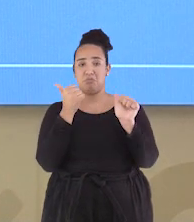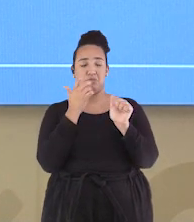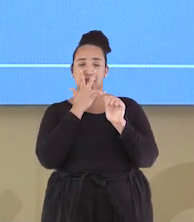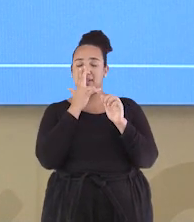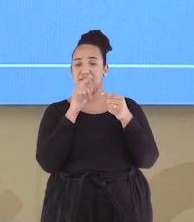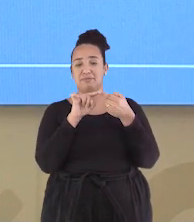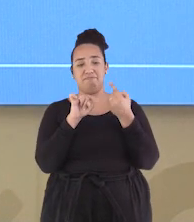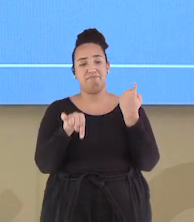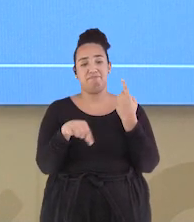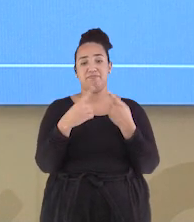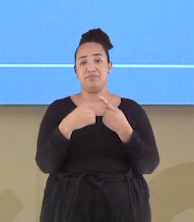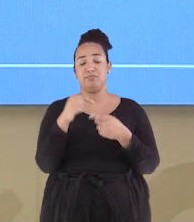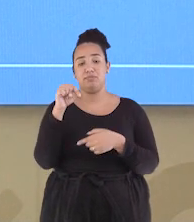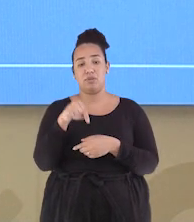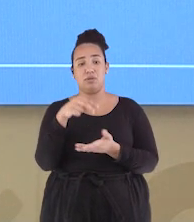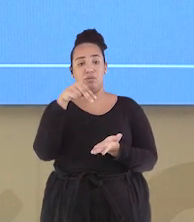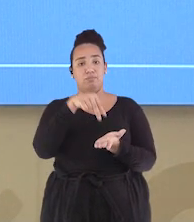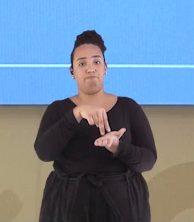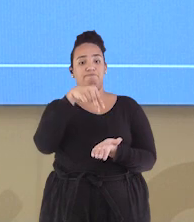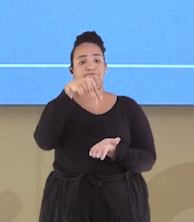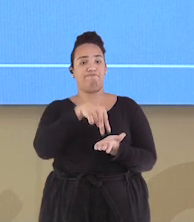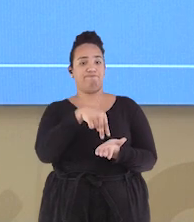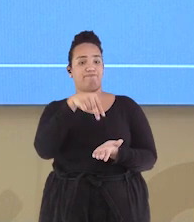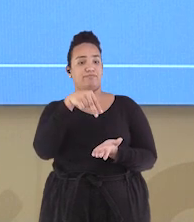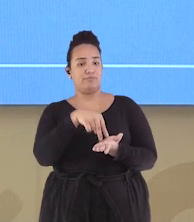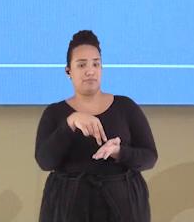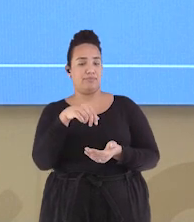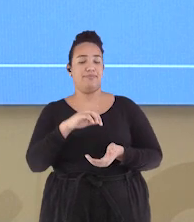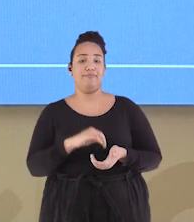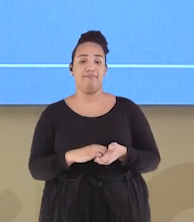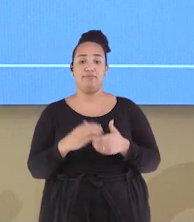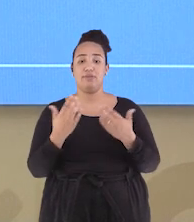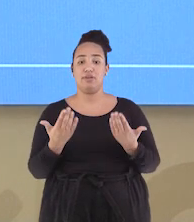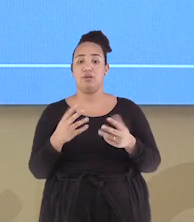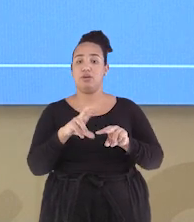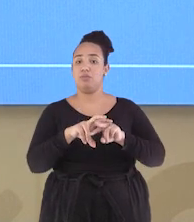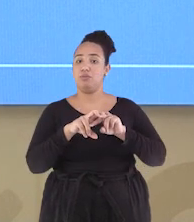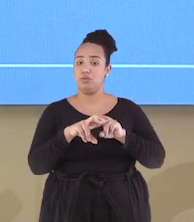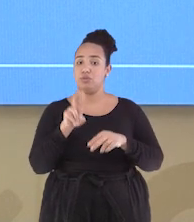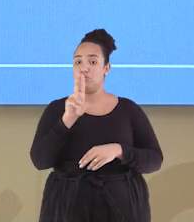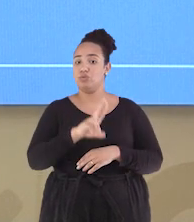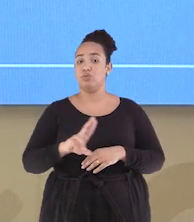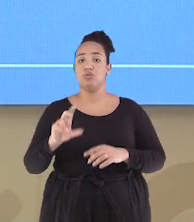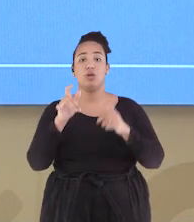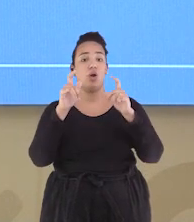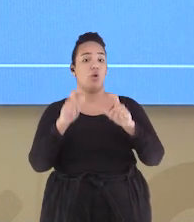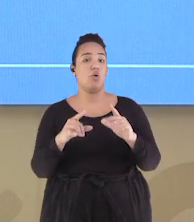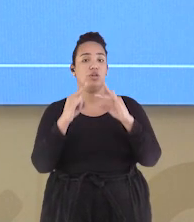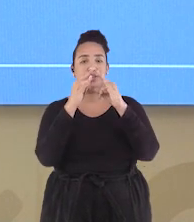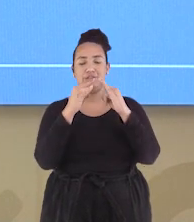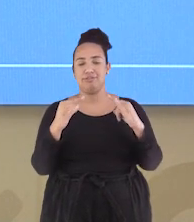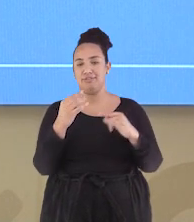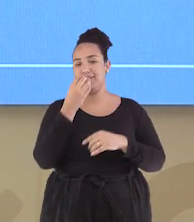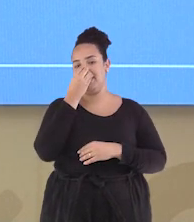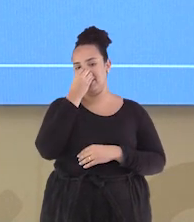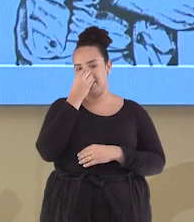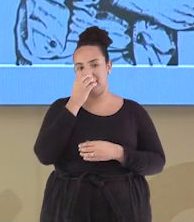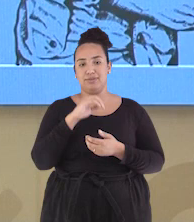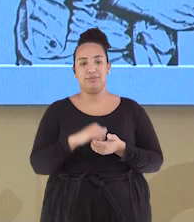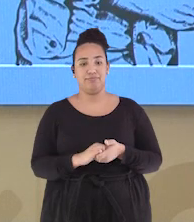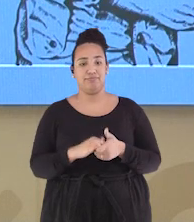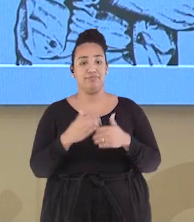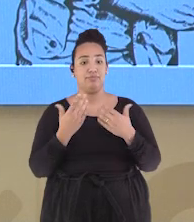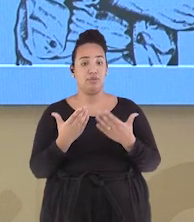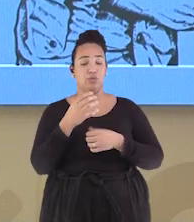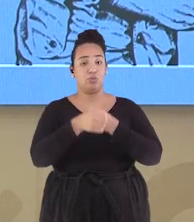é associada ao trampolim ou à cama elástica. Por isso, é muito utilizada em circos. Ela foi incluída nos Jogos